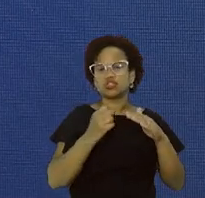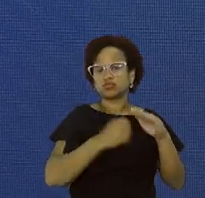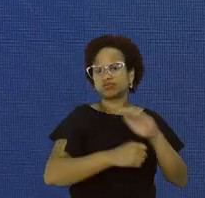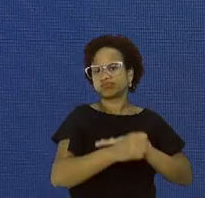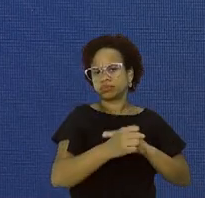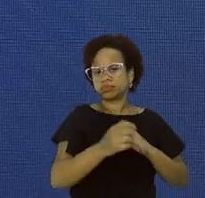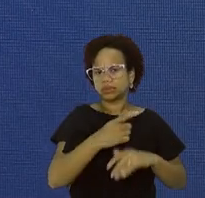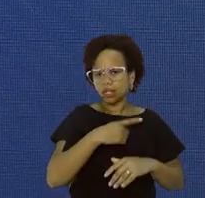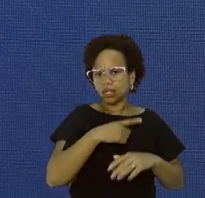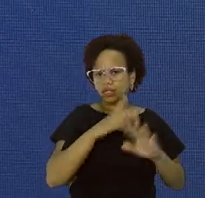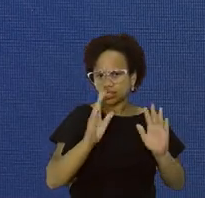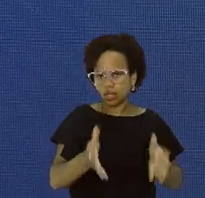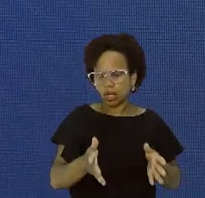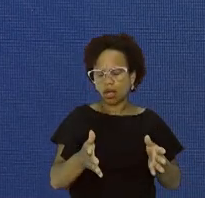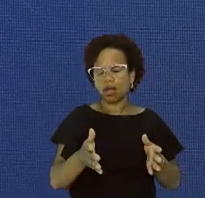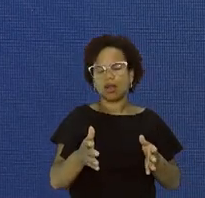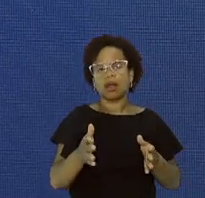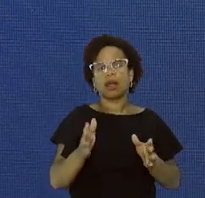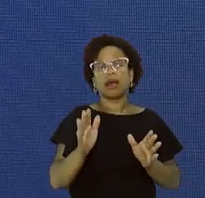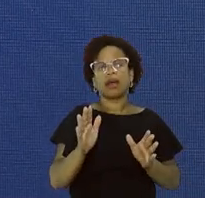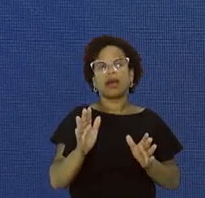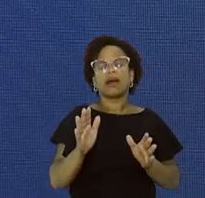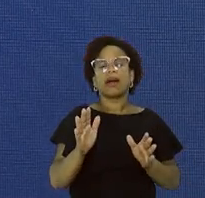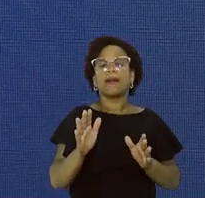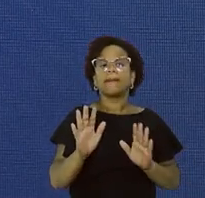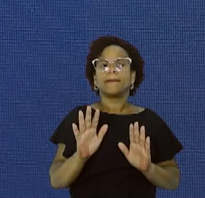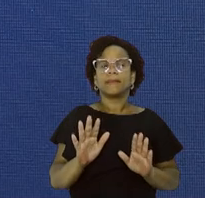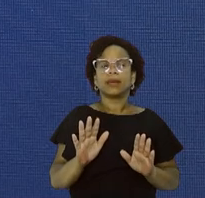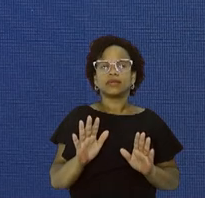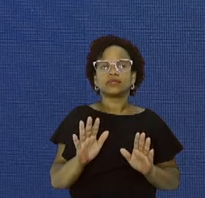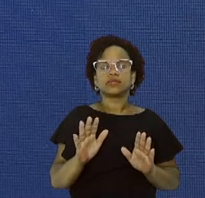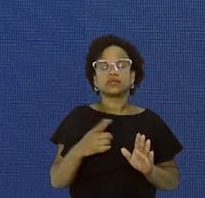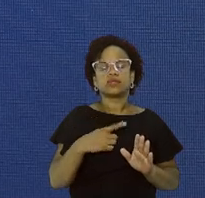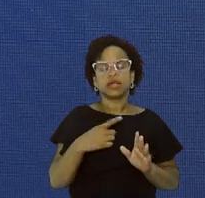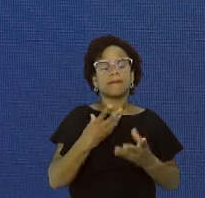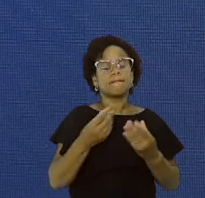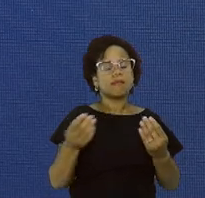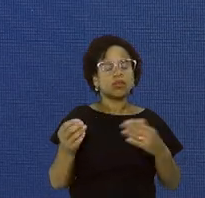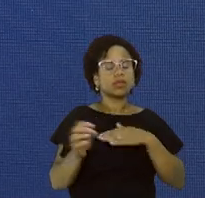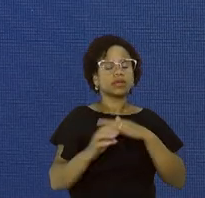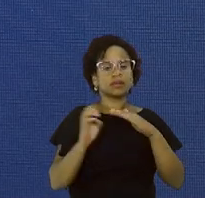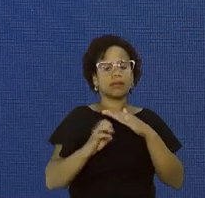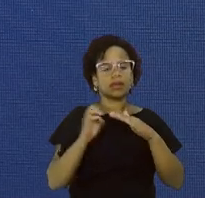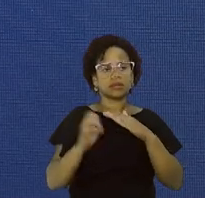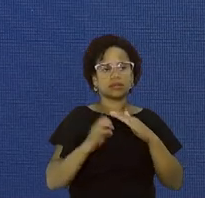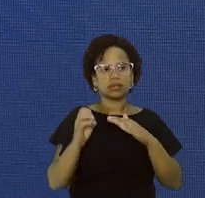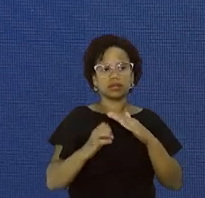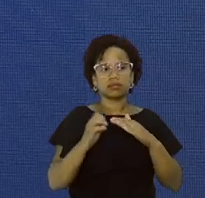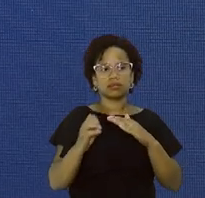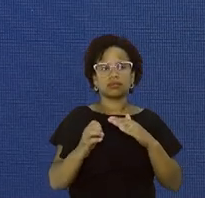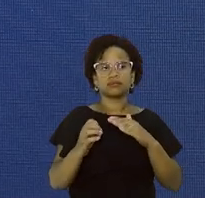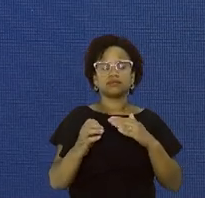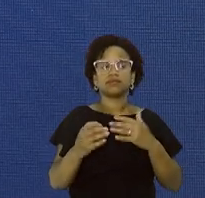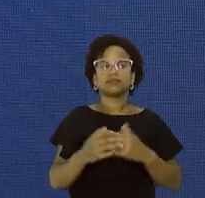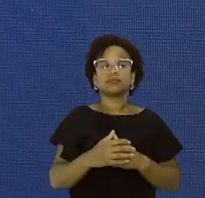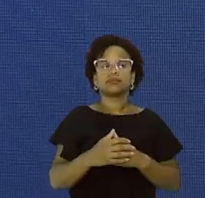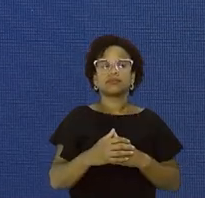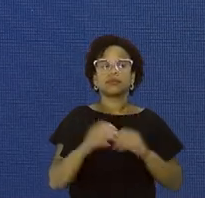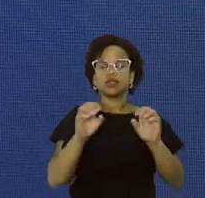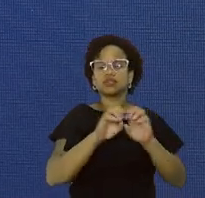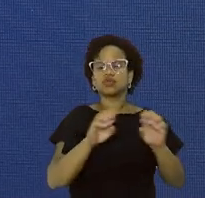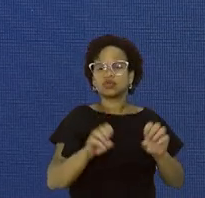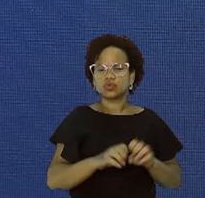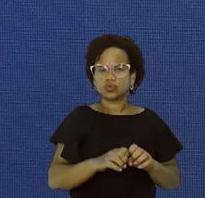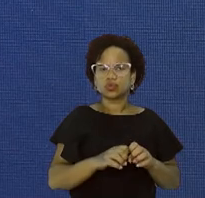segurando um pouco adoção tem a ver com tem muita empresa ainda que ainda tem vamos dizer infraestrutura em instâncias